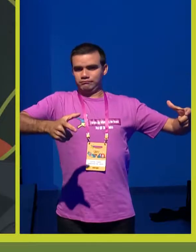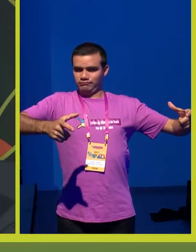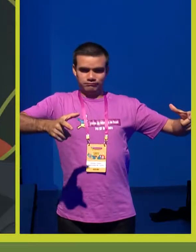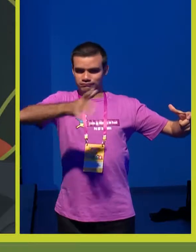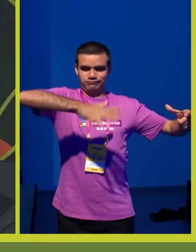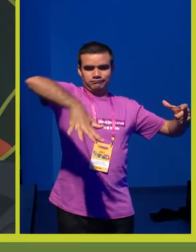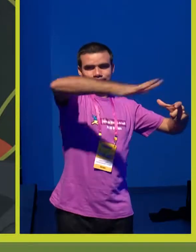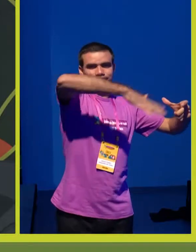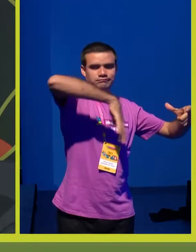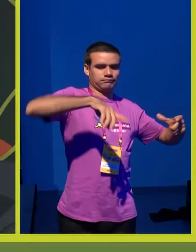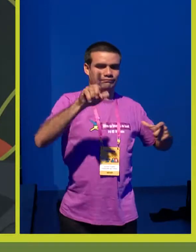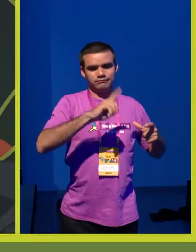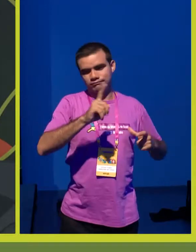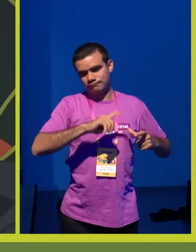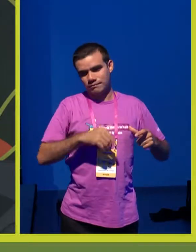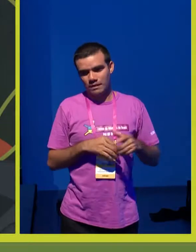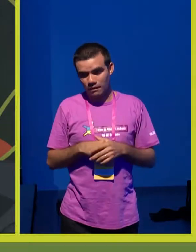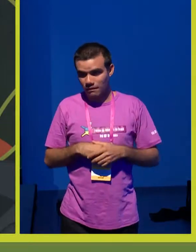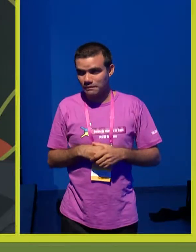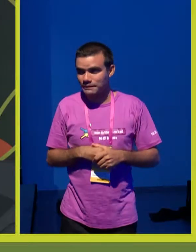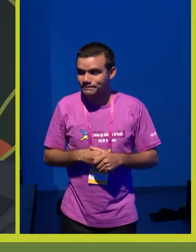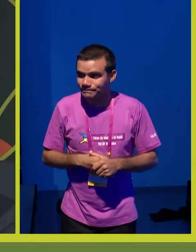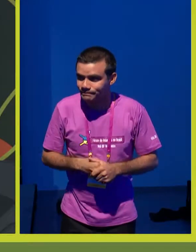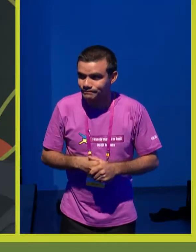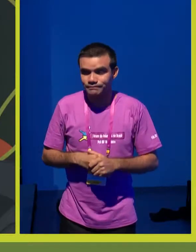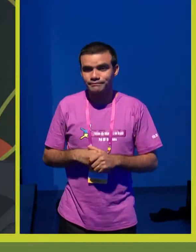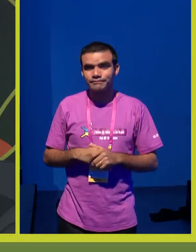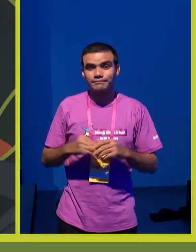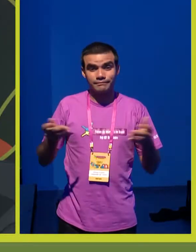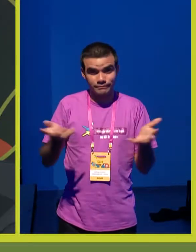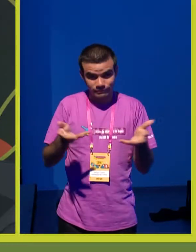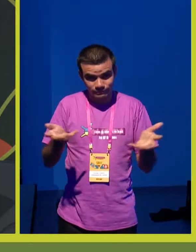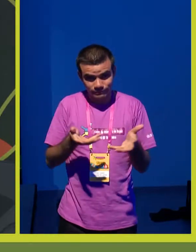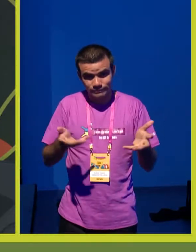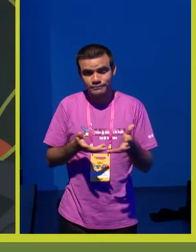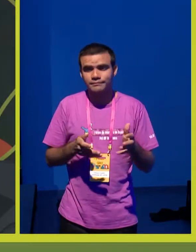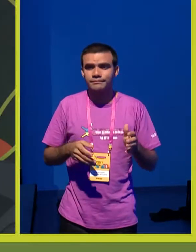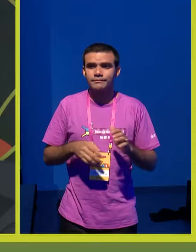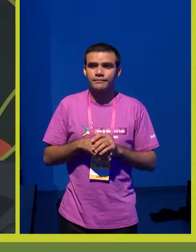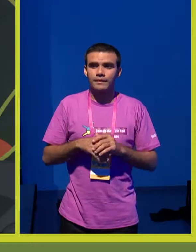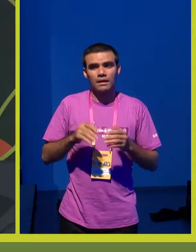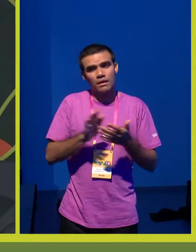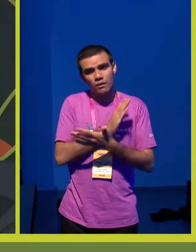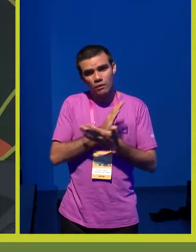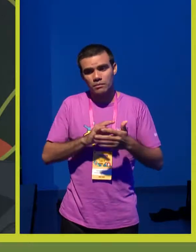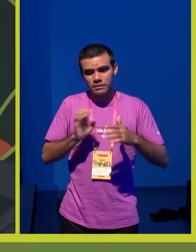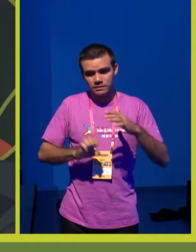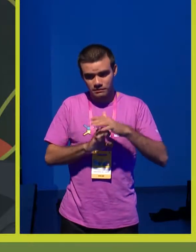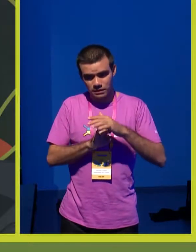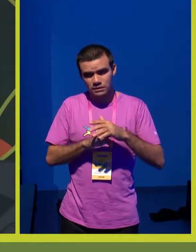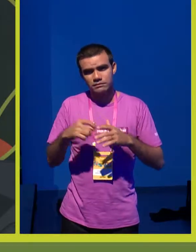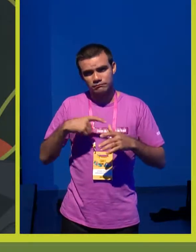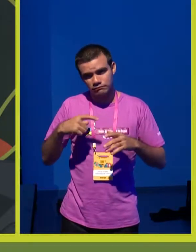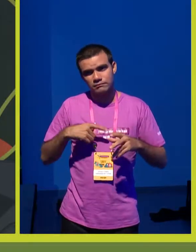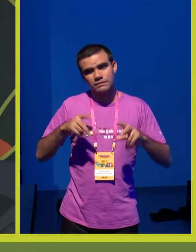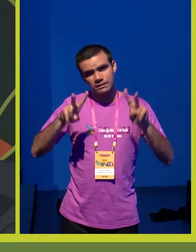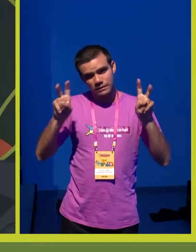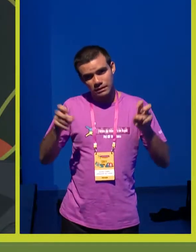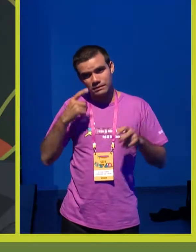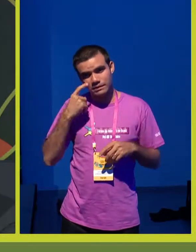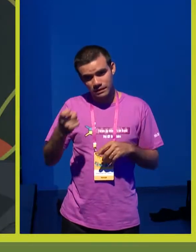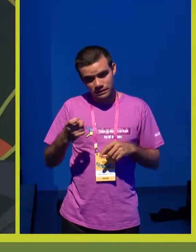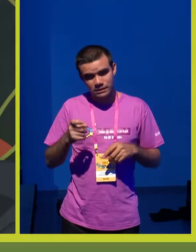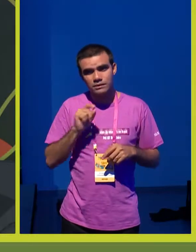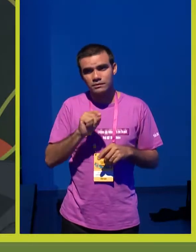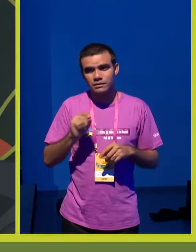então esse modelo que hoje está sendo implementado por algumas empresas porque também tem uma questão que é interessante